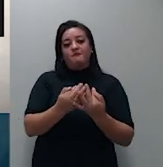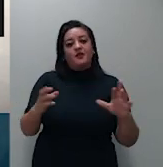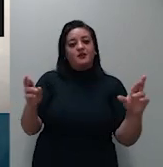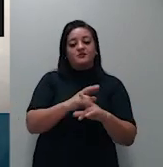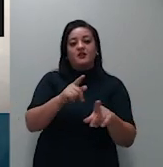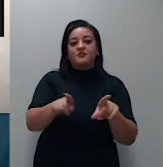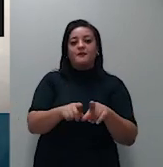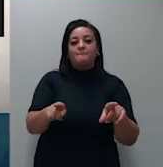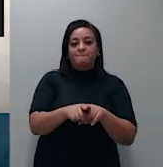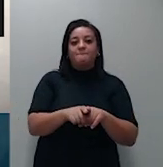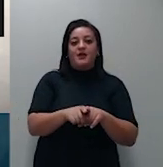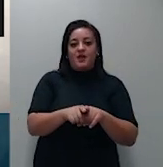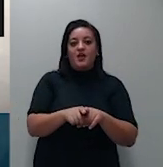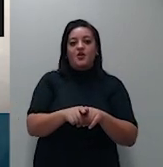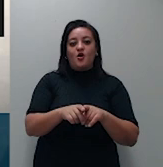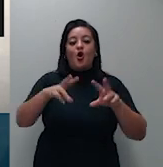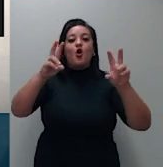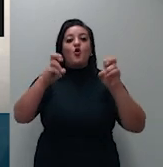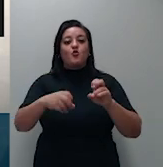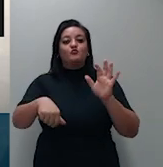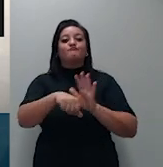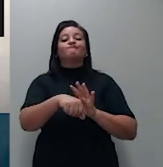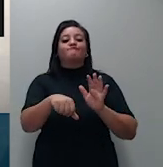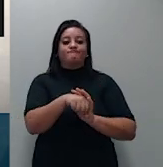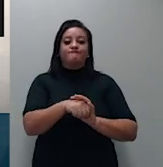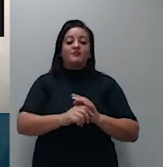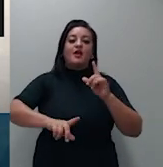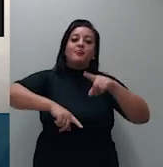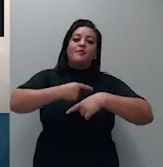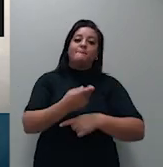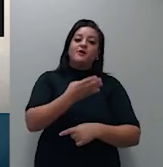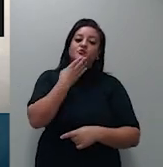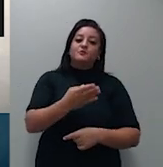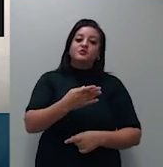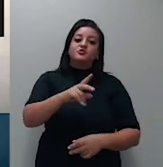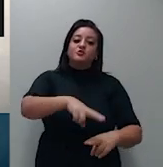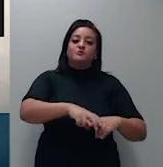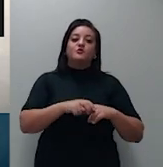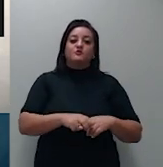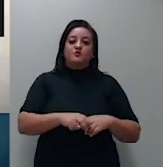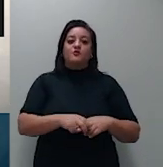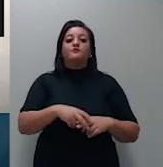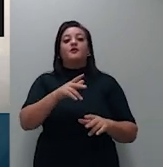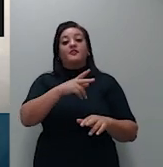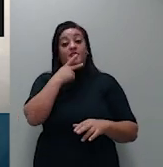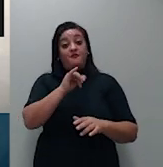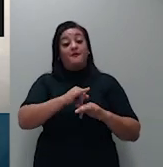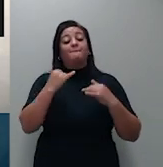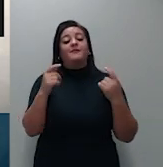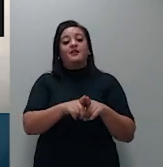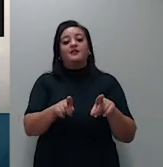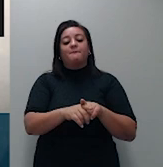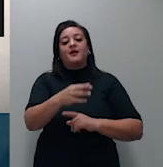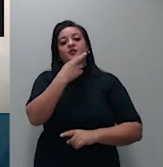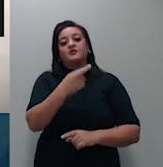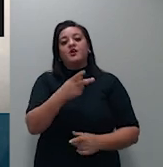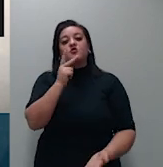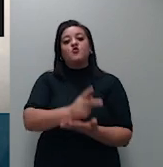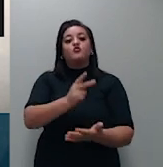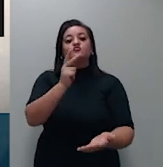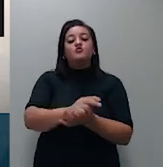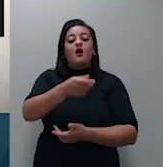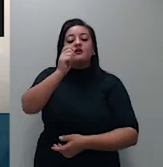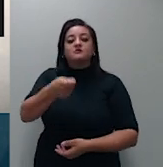inapropriado mesmo após requerimento imotivada do genitor devendo consequentemente ser mantida a sentença que